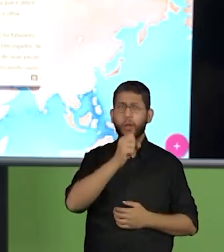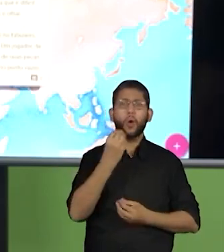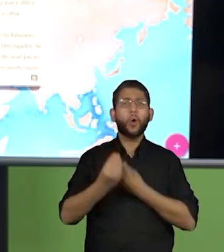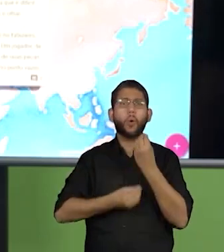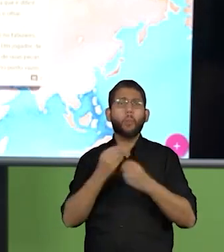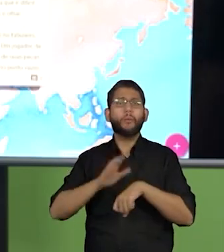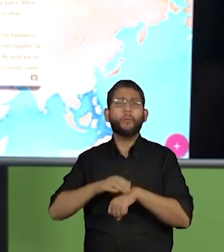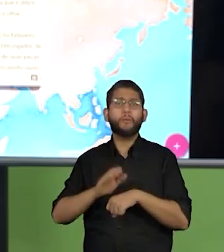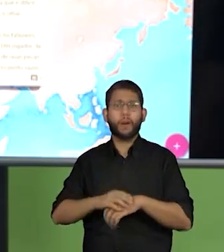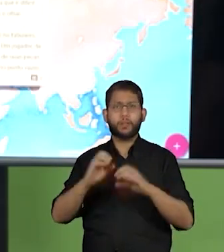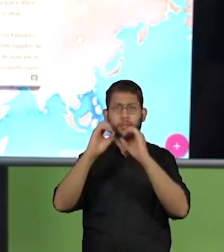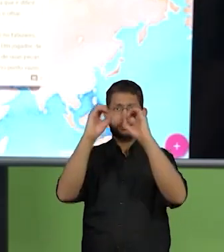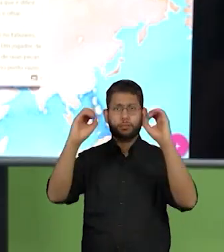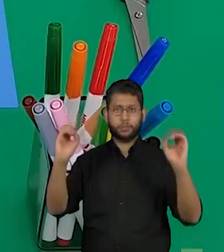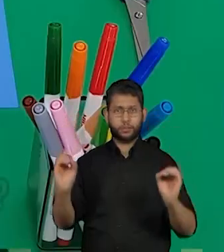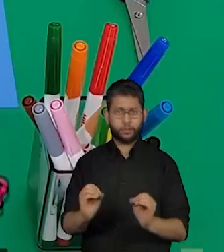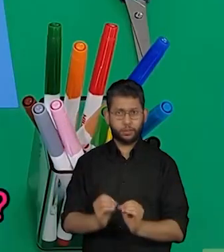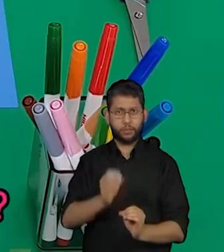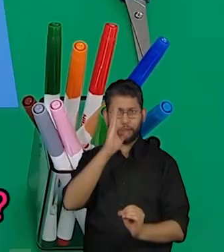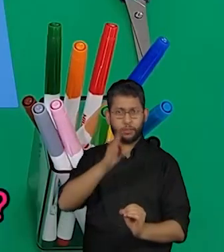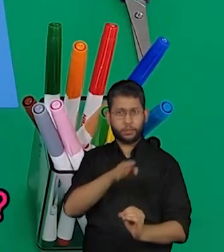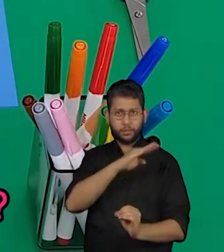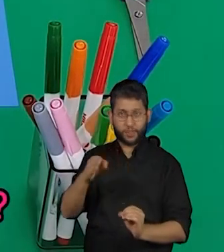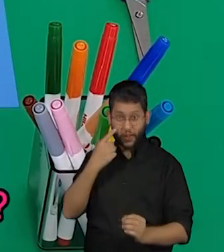tabuleiro agorinha no vídeo.